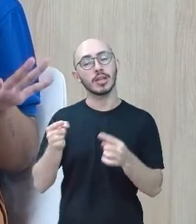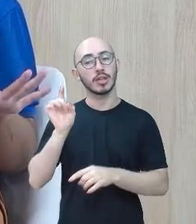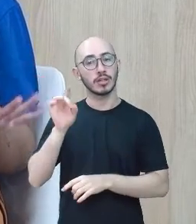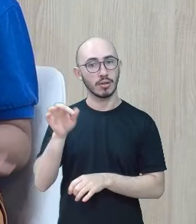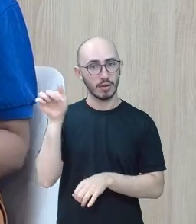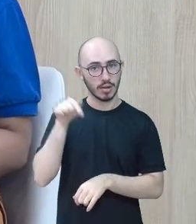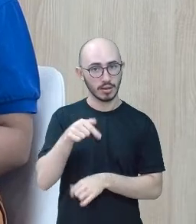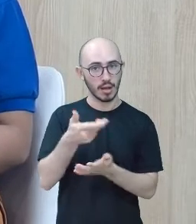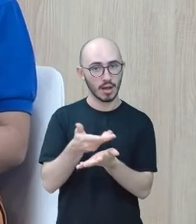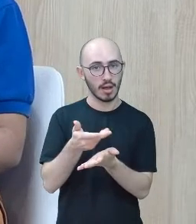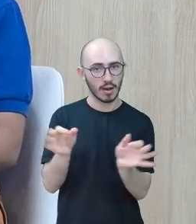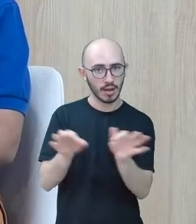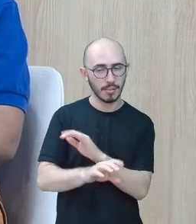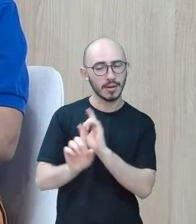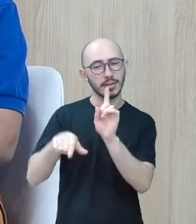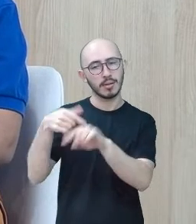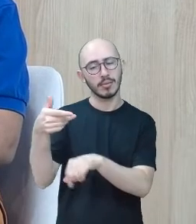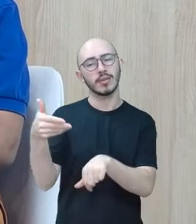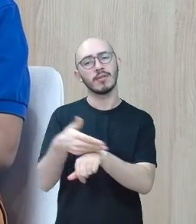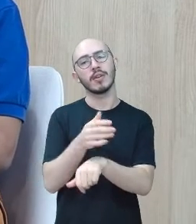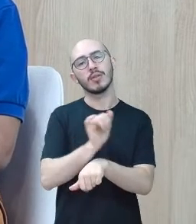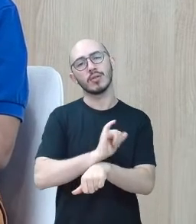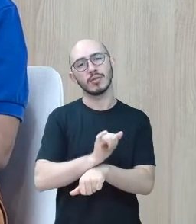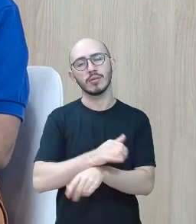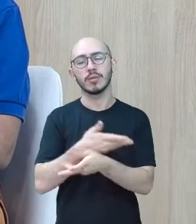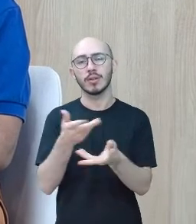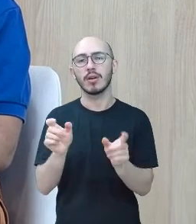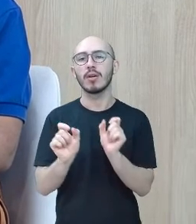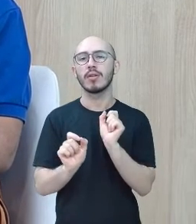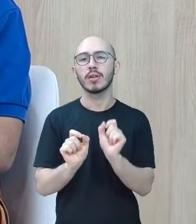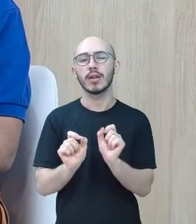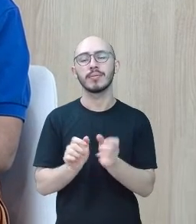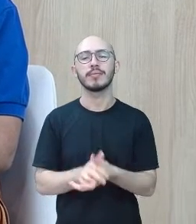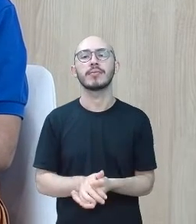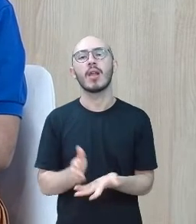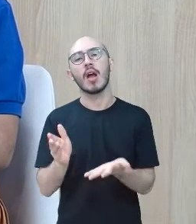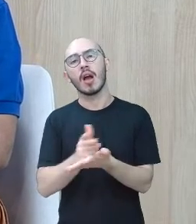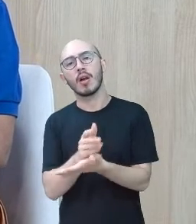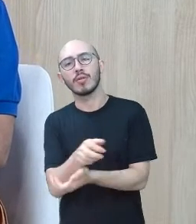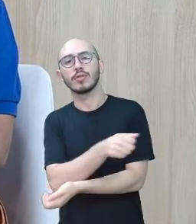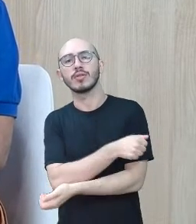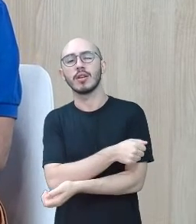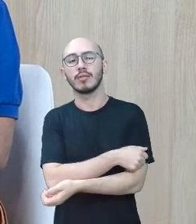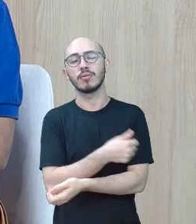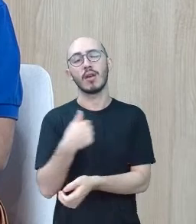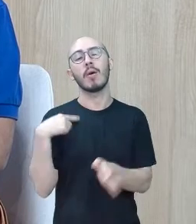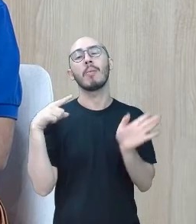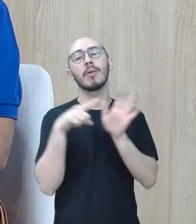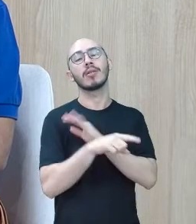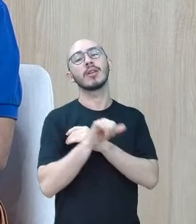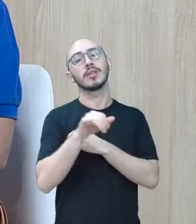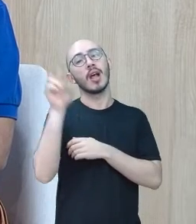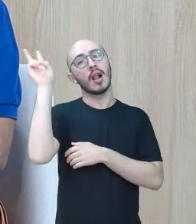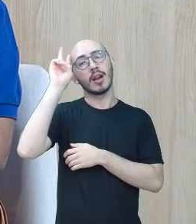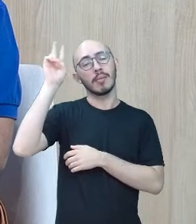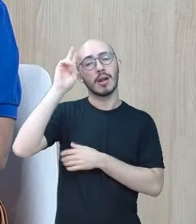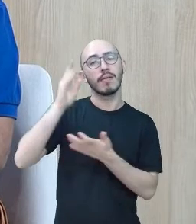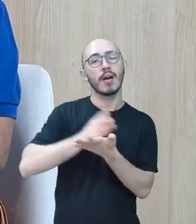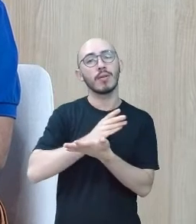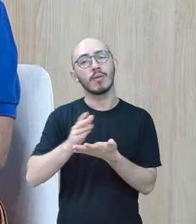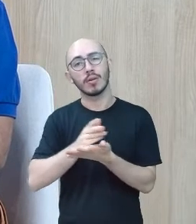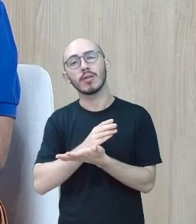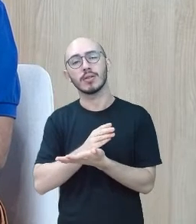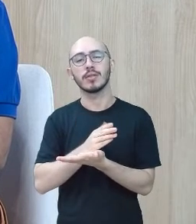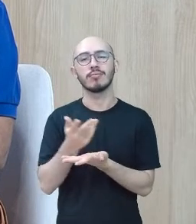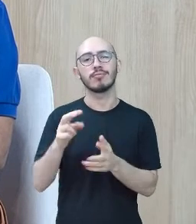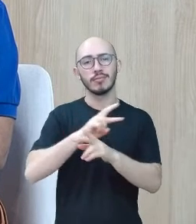tá certo? Por enquanto, aqui tá tudo tranquilo. Teve gente que lembra, eu perguntei a eles se eles lembravam de alguma coisa da biografia,